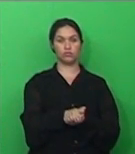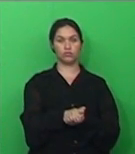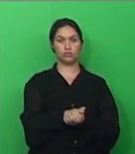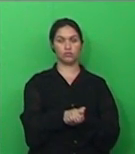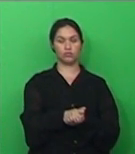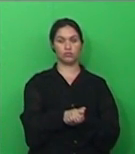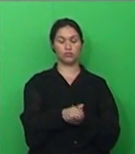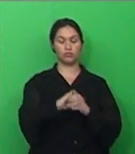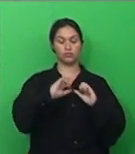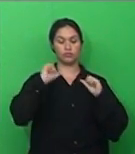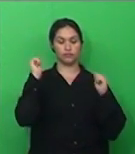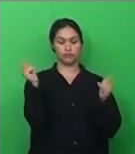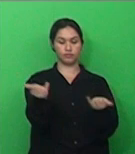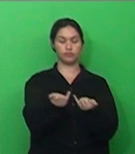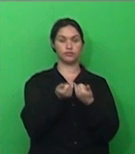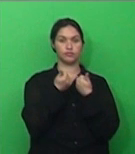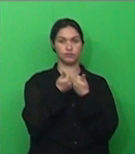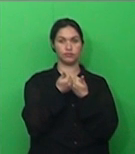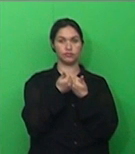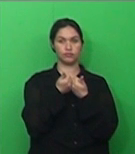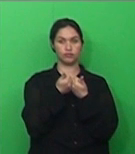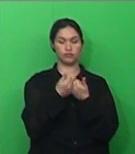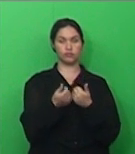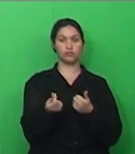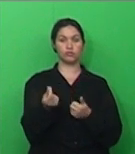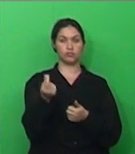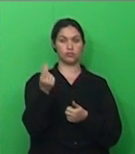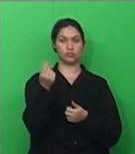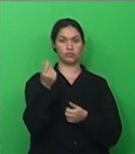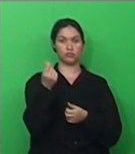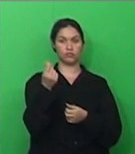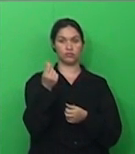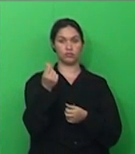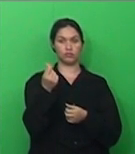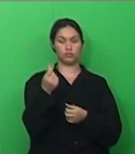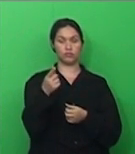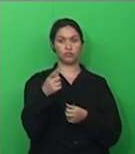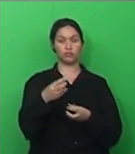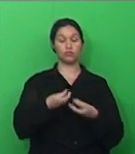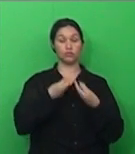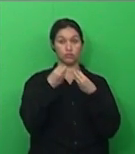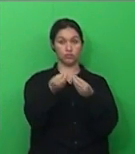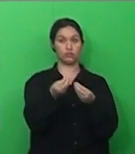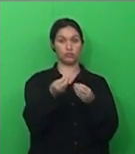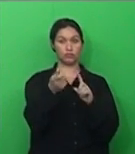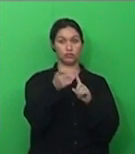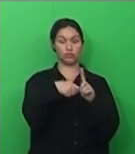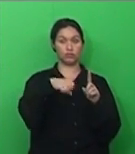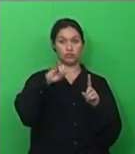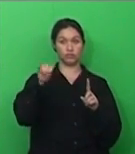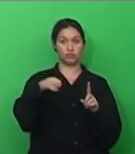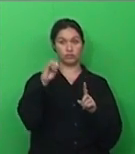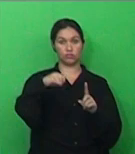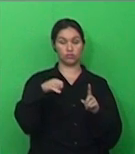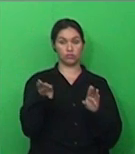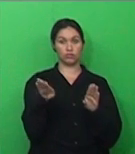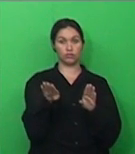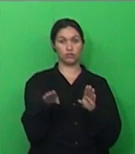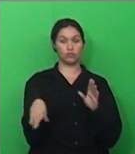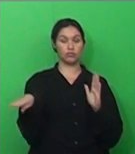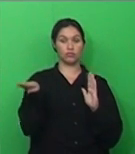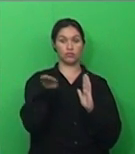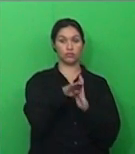casa legística os valores recebidos de janeiro de 2017 a outubro de 2017 referente